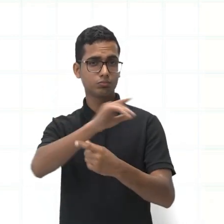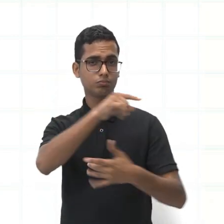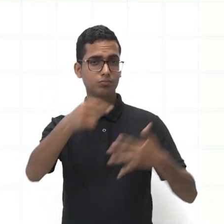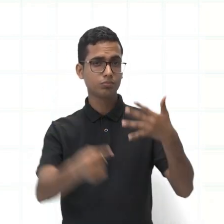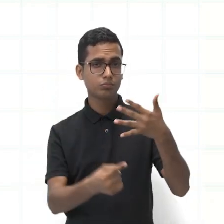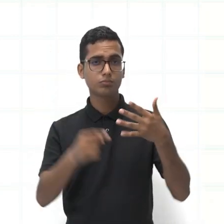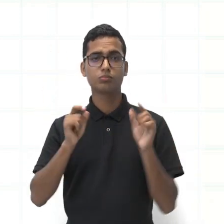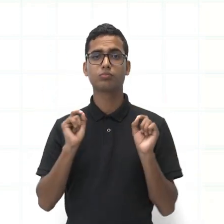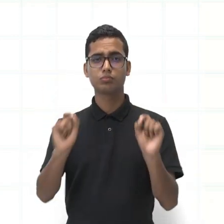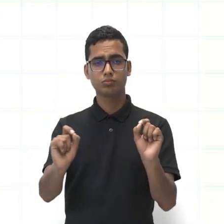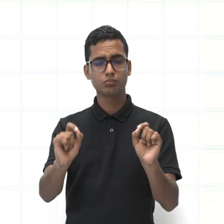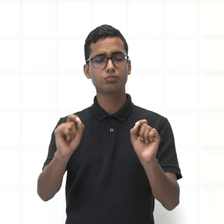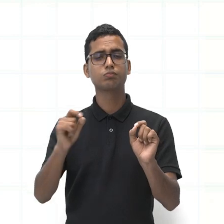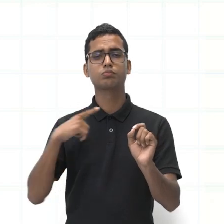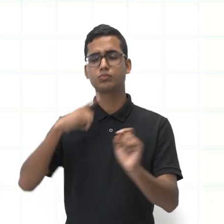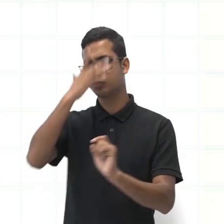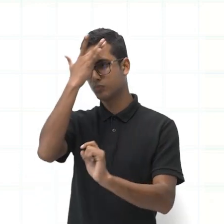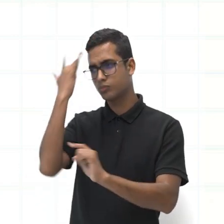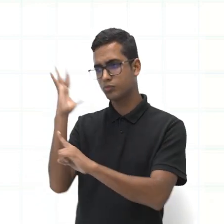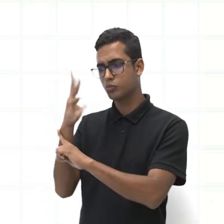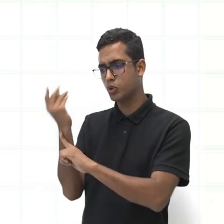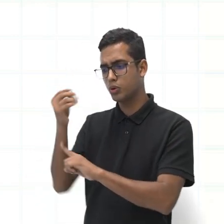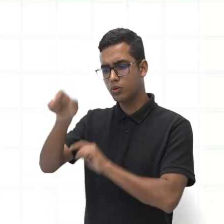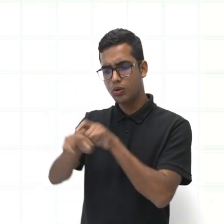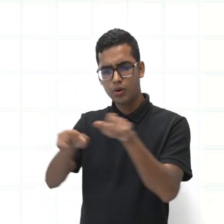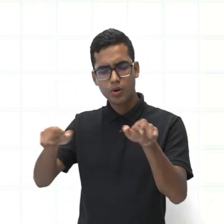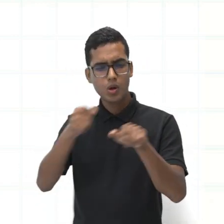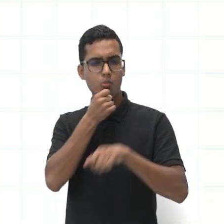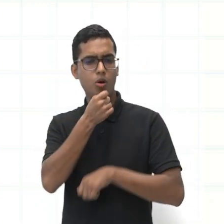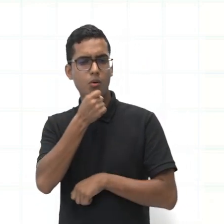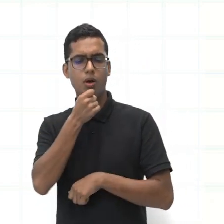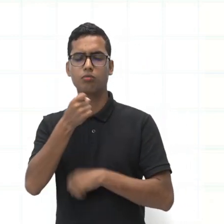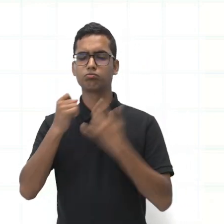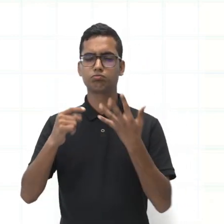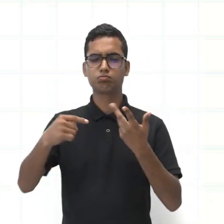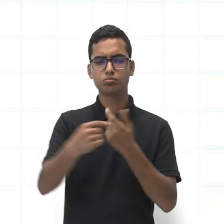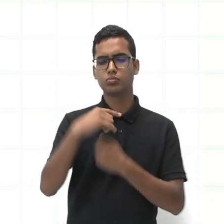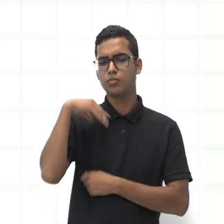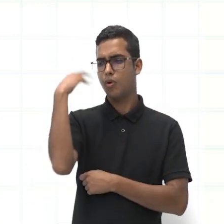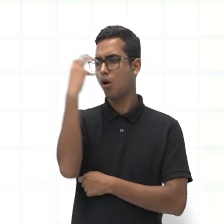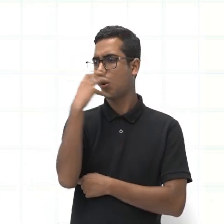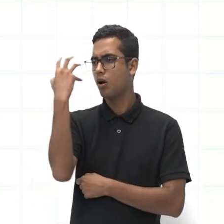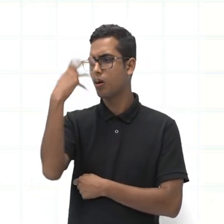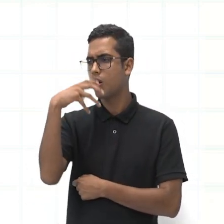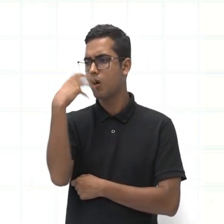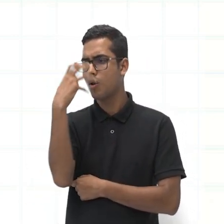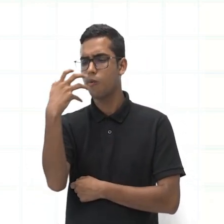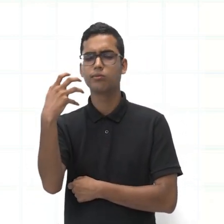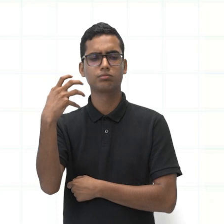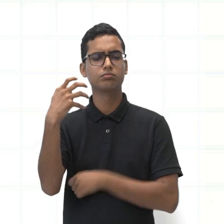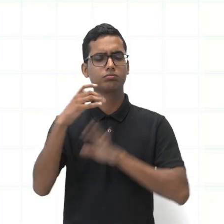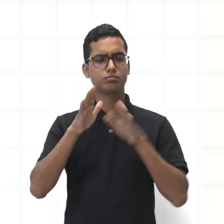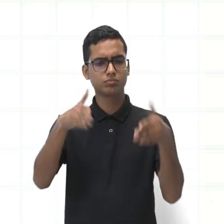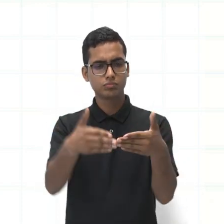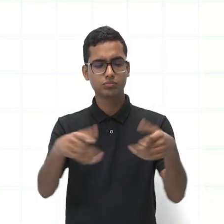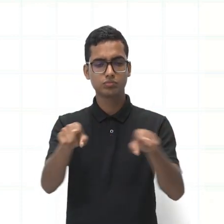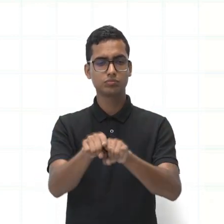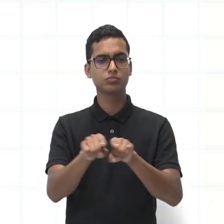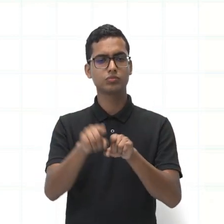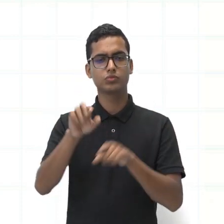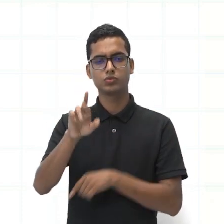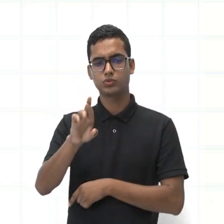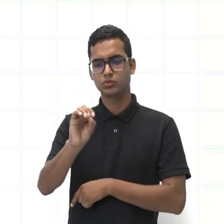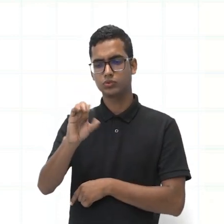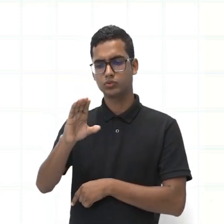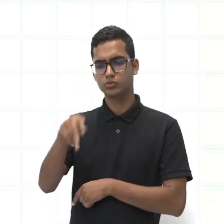traz ali vários artistas, ele canta um tipo de música, Enfim, eles têm um tipo de música ali bem específica.